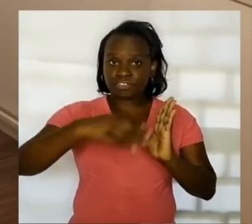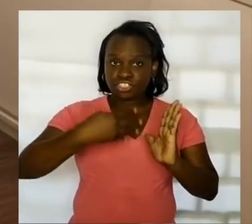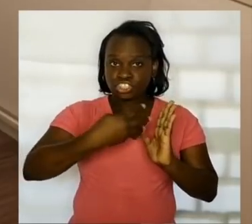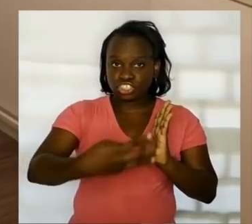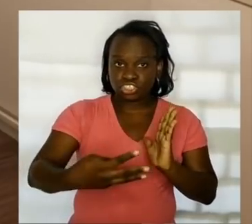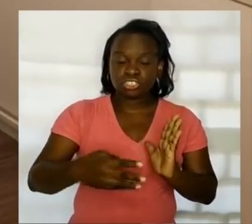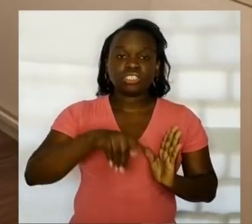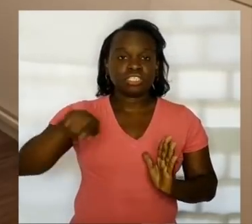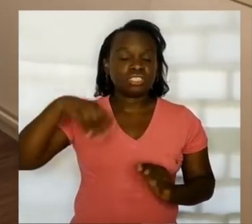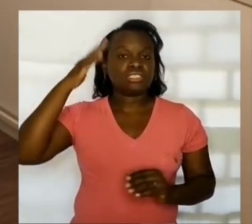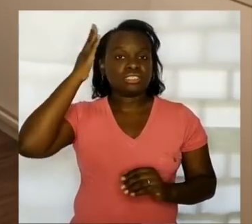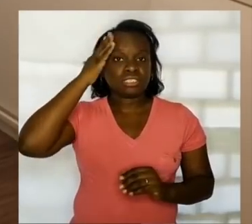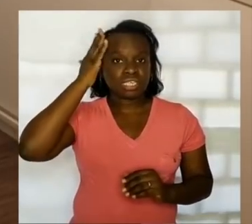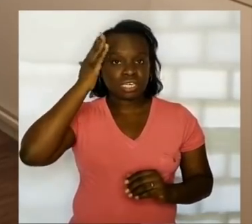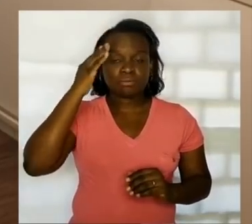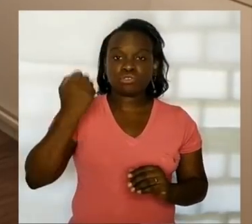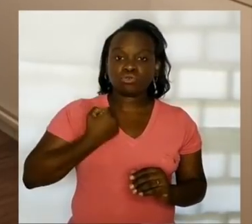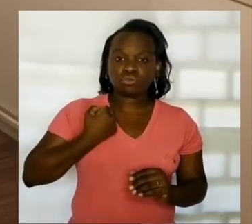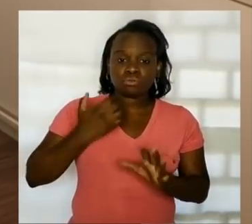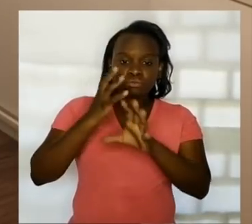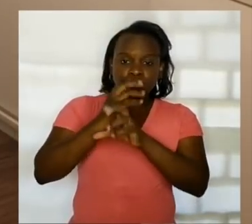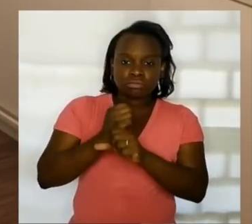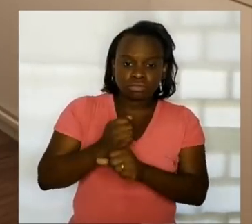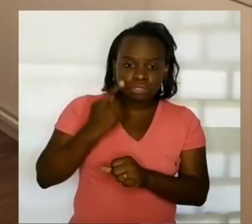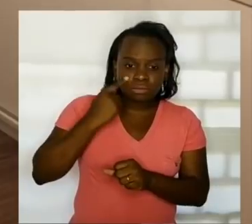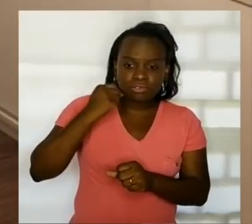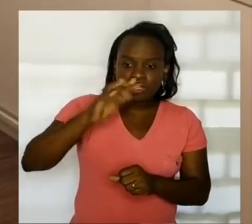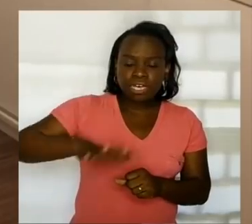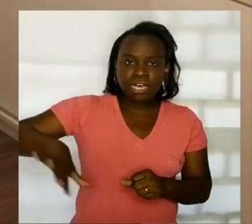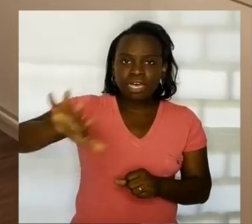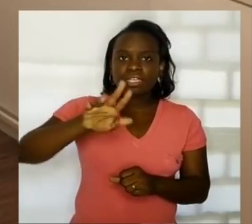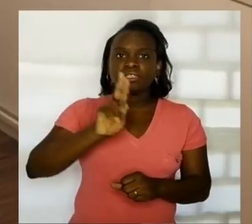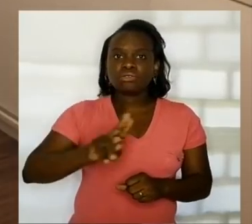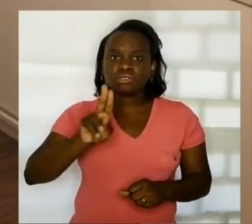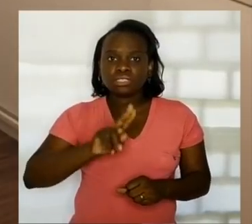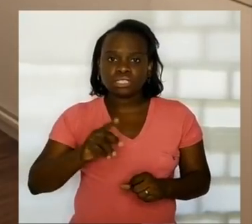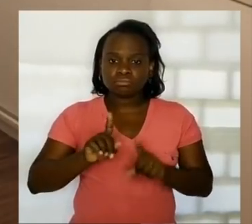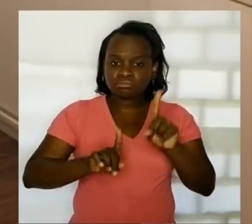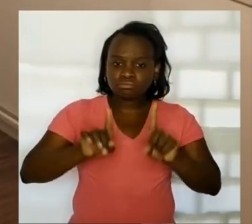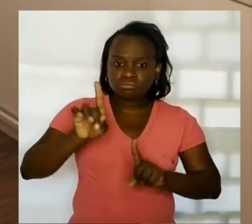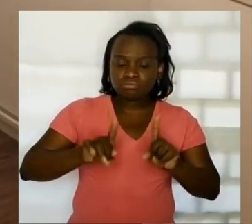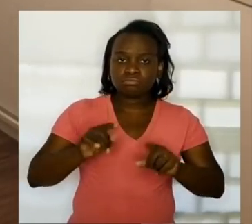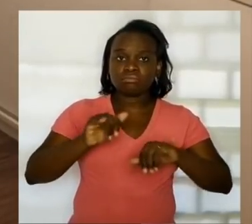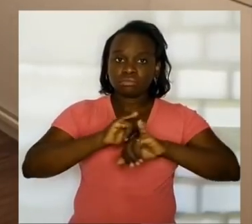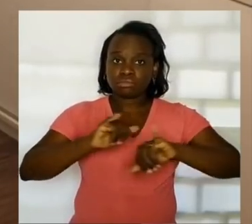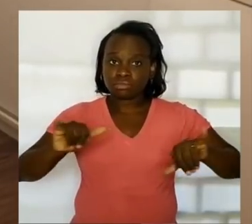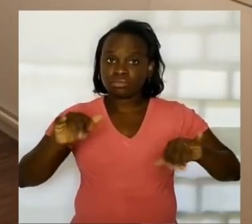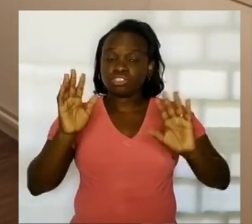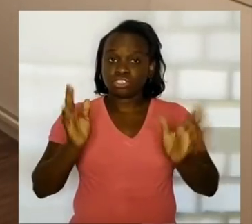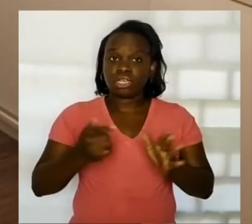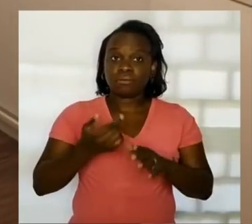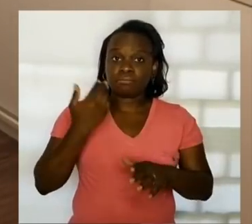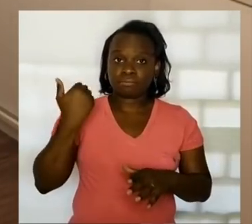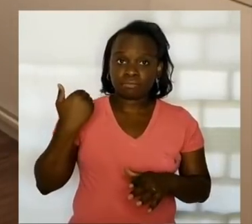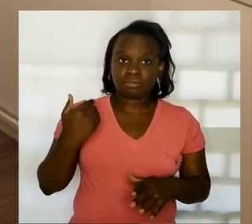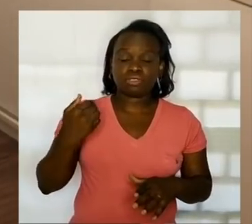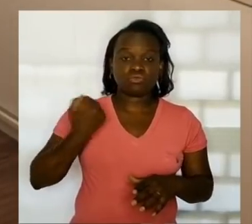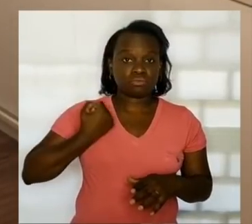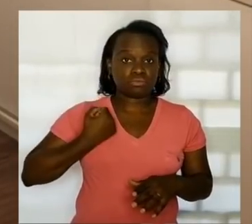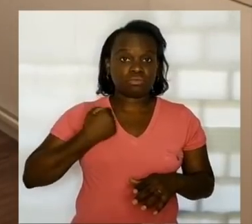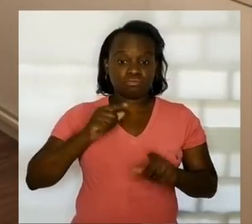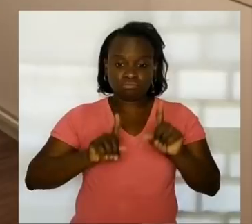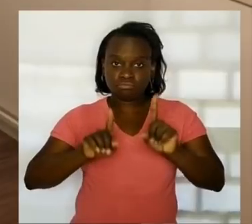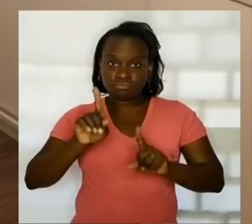ficha. Nós sabemos os indicadores que nossa área está utilizando. Nós divulgamos recentemente uma indicação